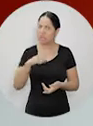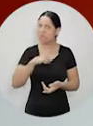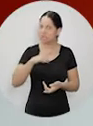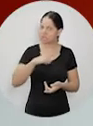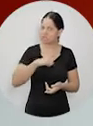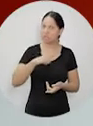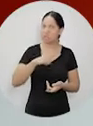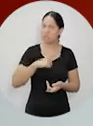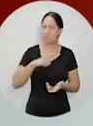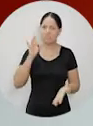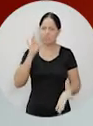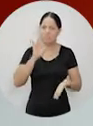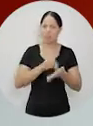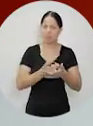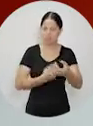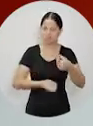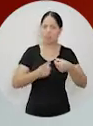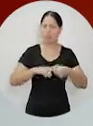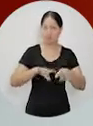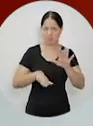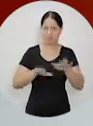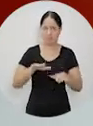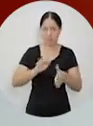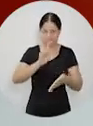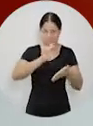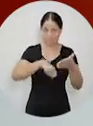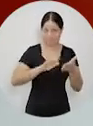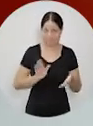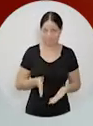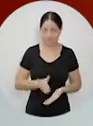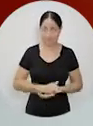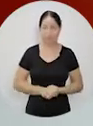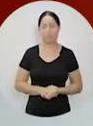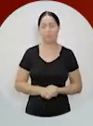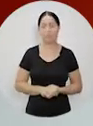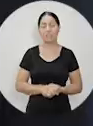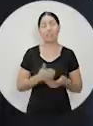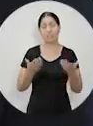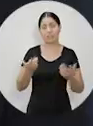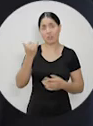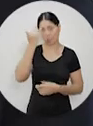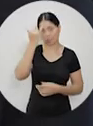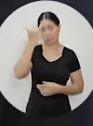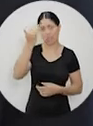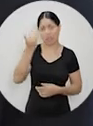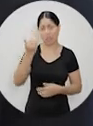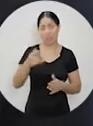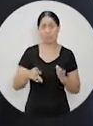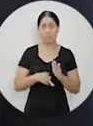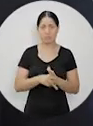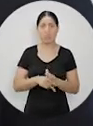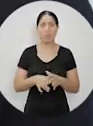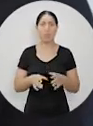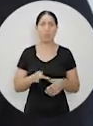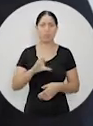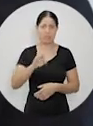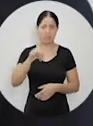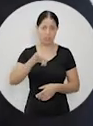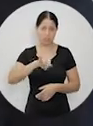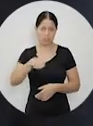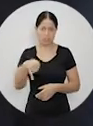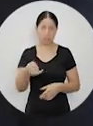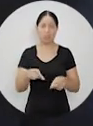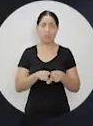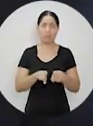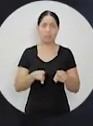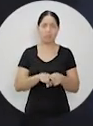Vocês têm corrido atrás, principalmente de convênios. Alguns até já foram fechados. Tem, a ideia é conversar com o Conselho Nacional de Justiça, conversar com o